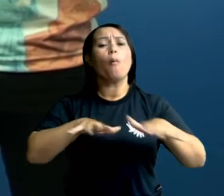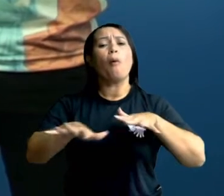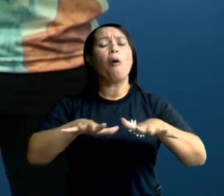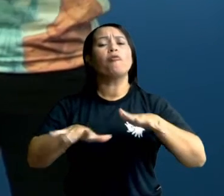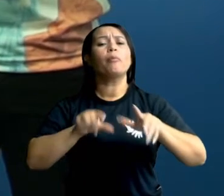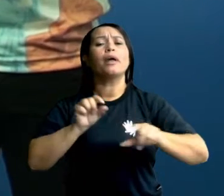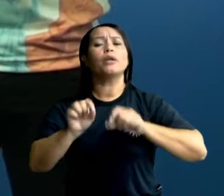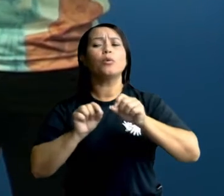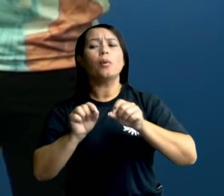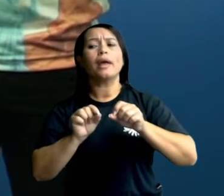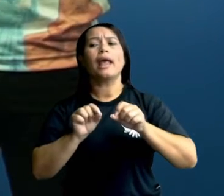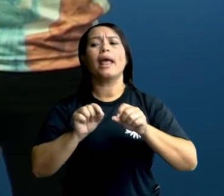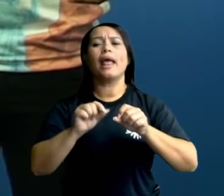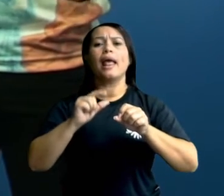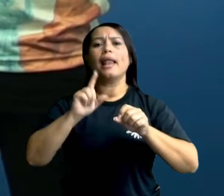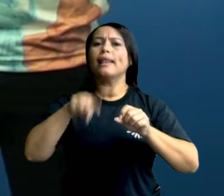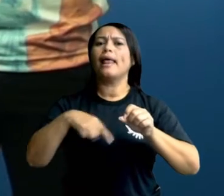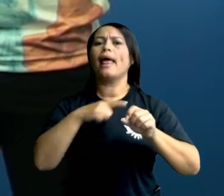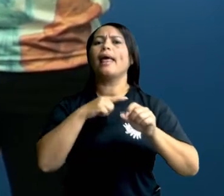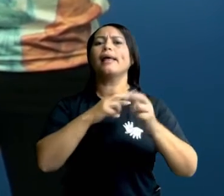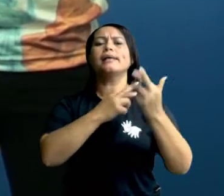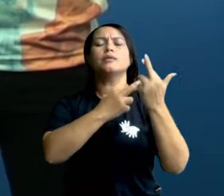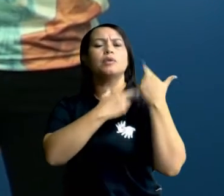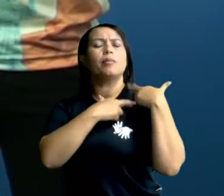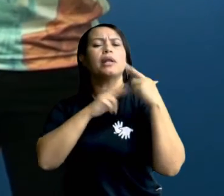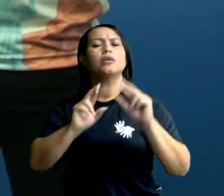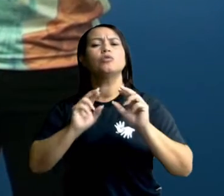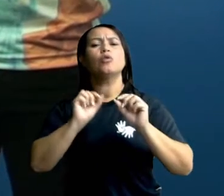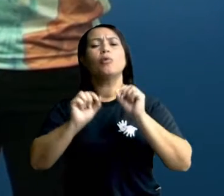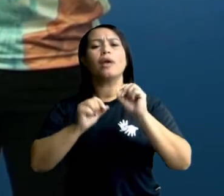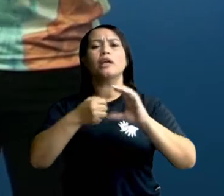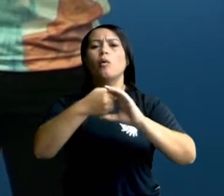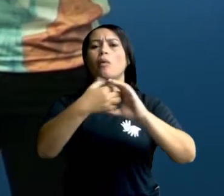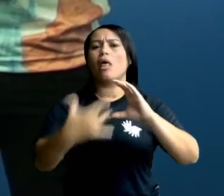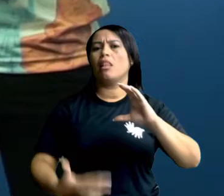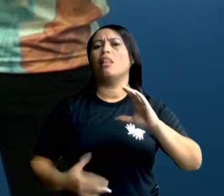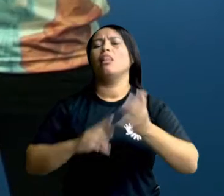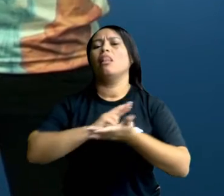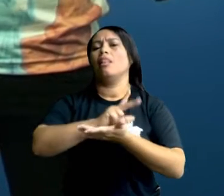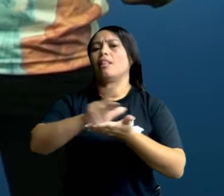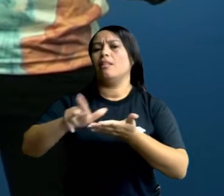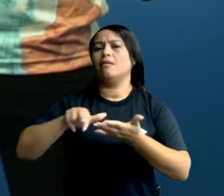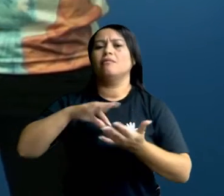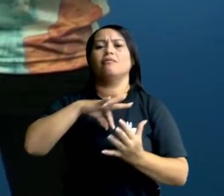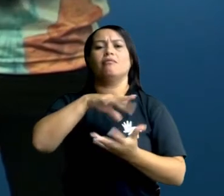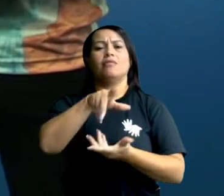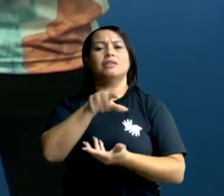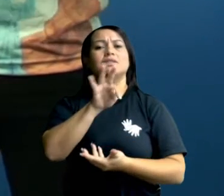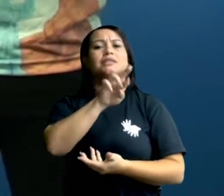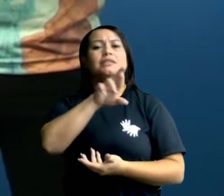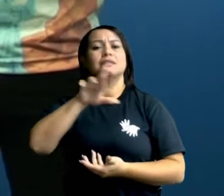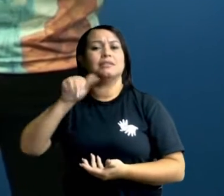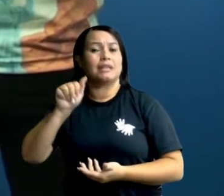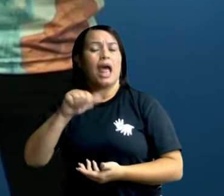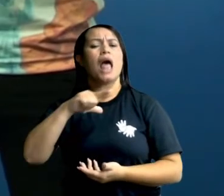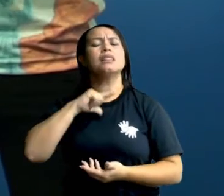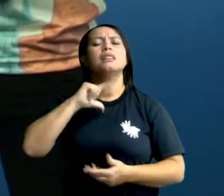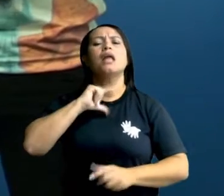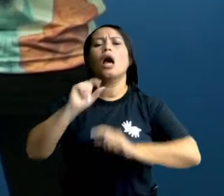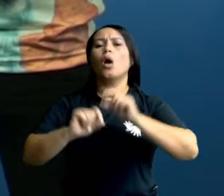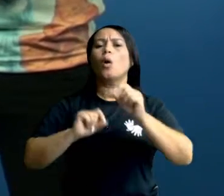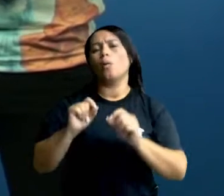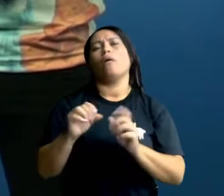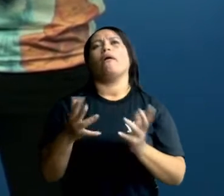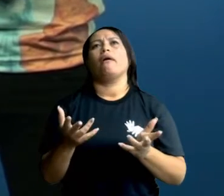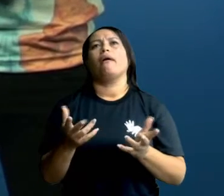movimento ele é responsável por várias consequências no planeta Terra. E entre essas consequências derivadas, né,